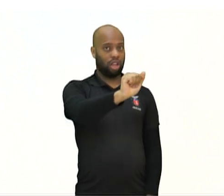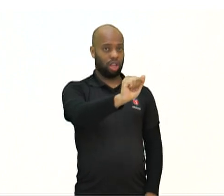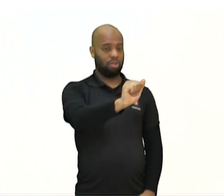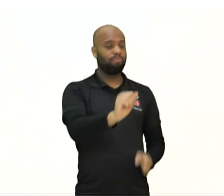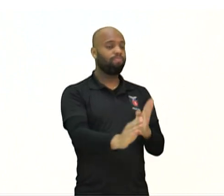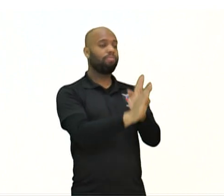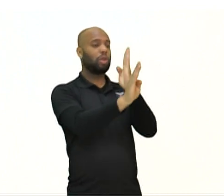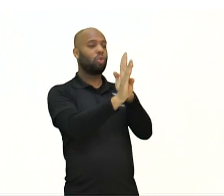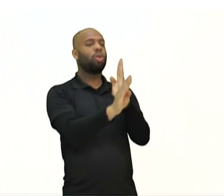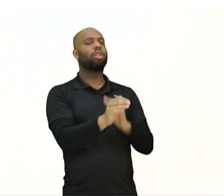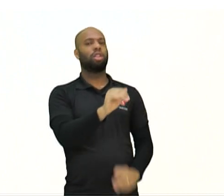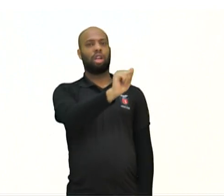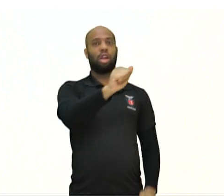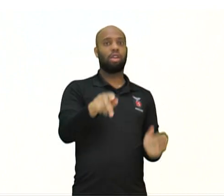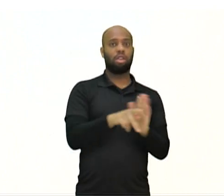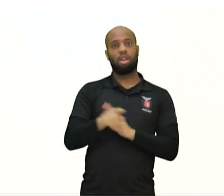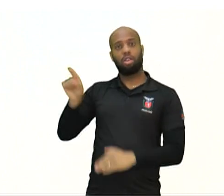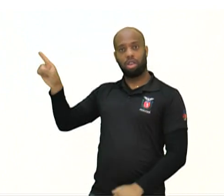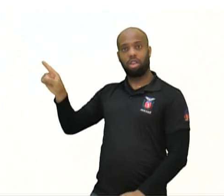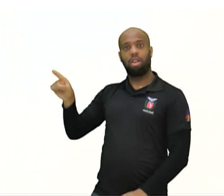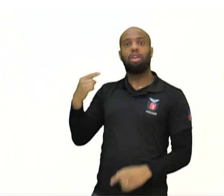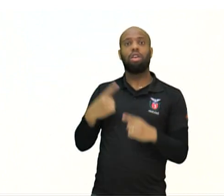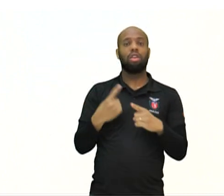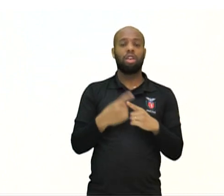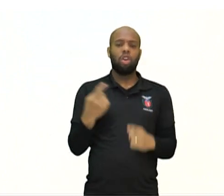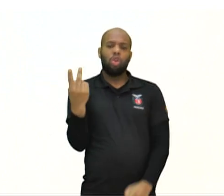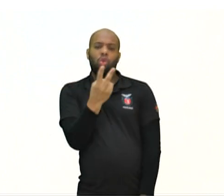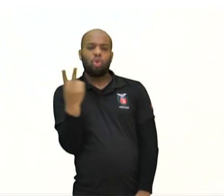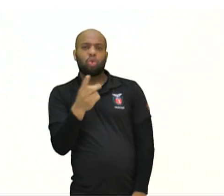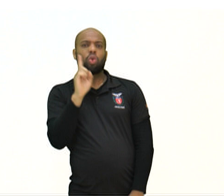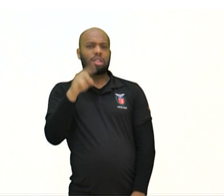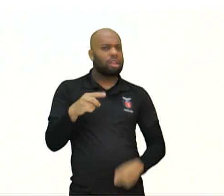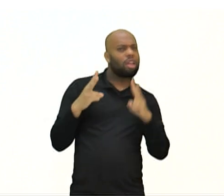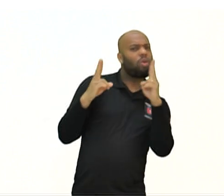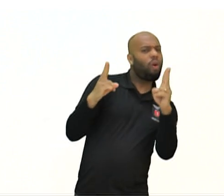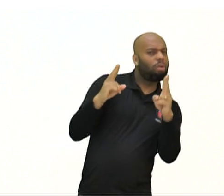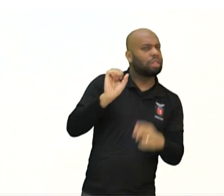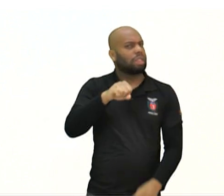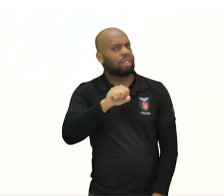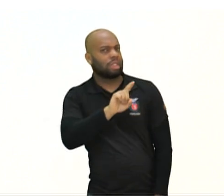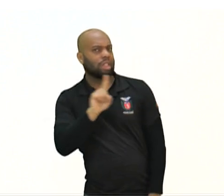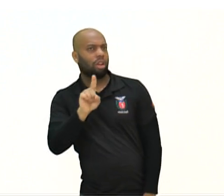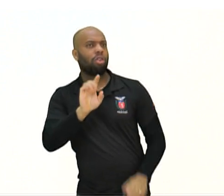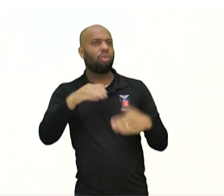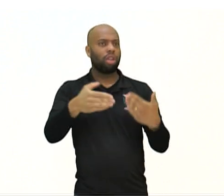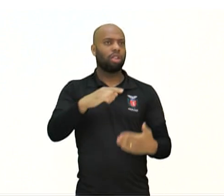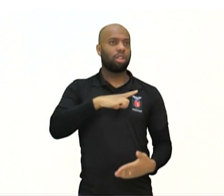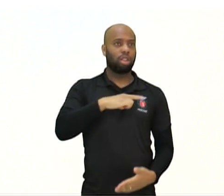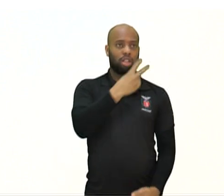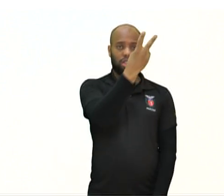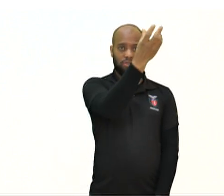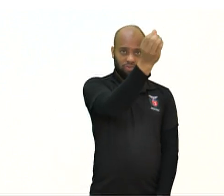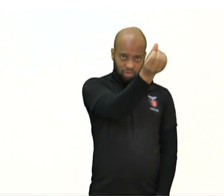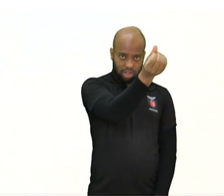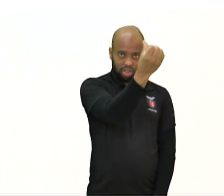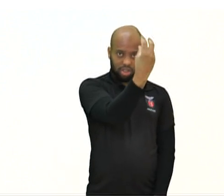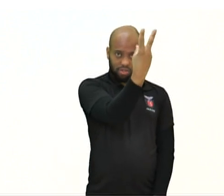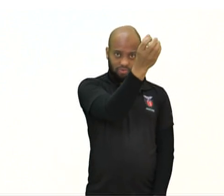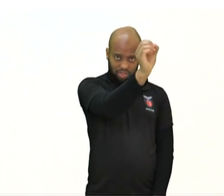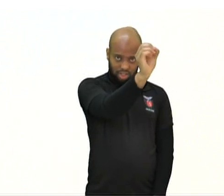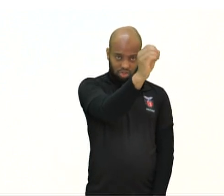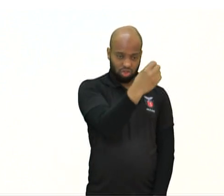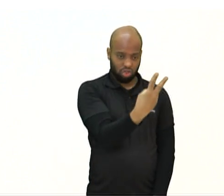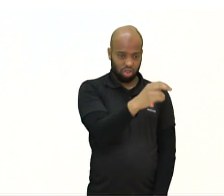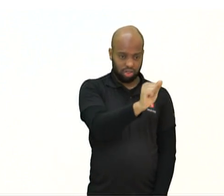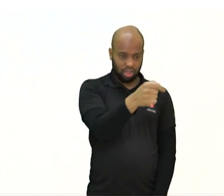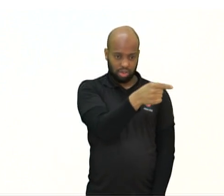descobrir quem que é o A nessa igualdade para que os binomiais sejam iguais. Então, binomial de 20 sobre